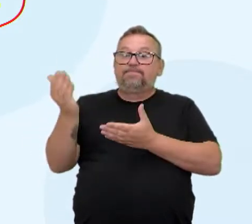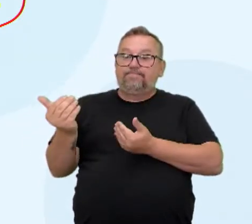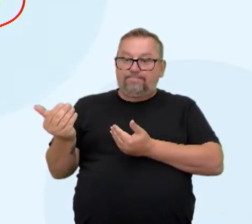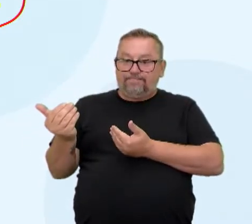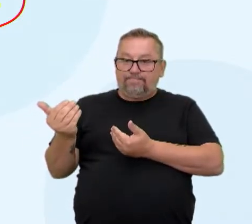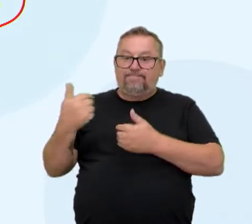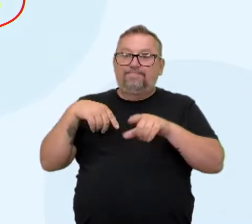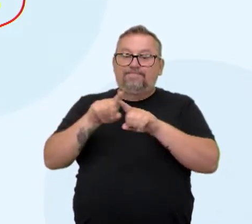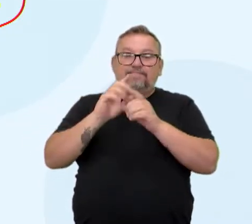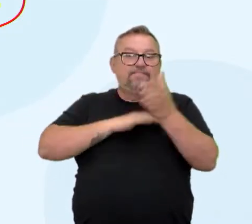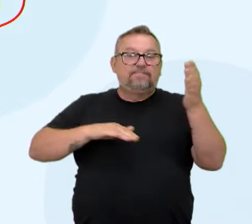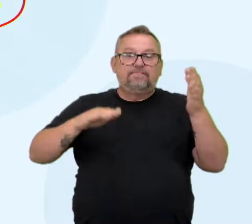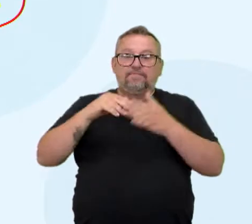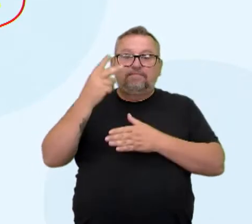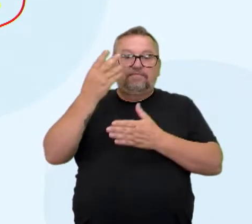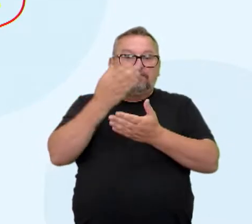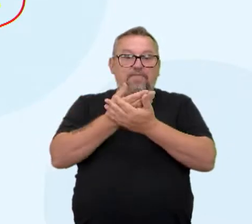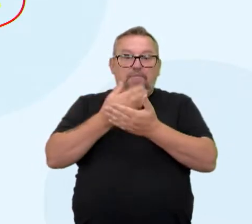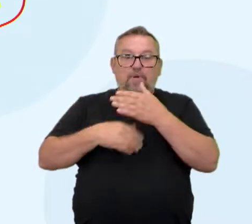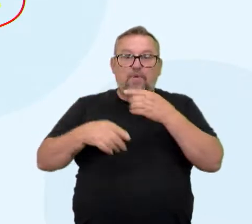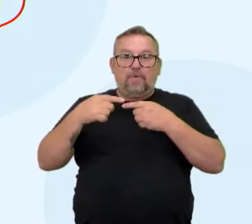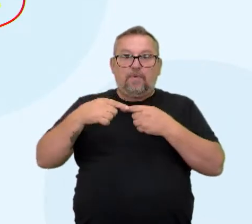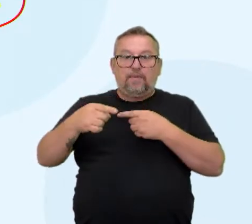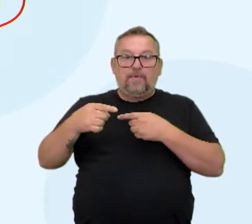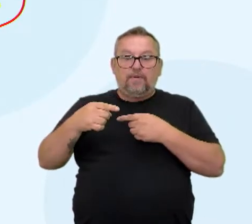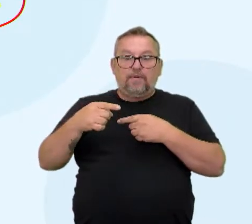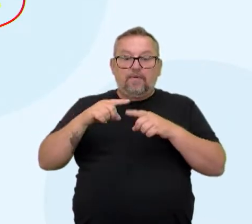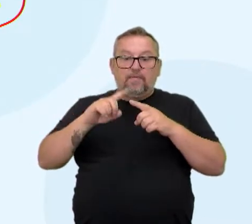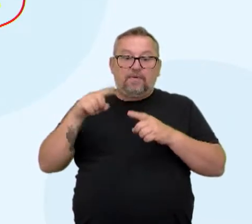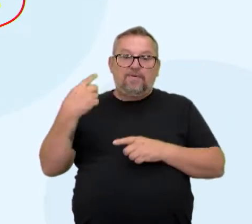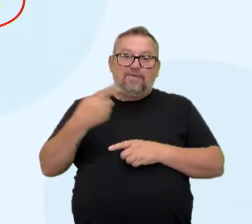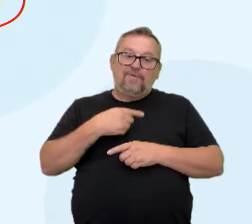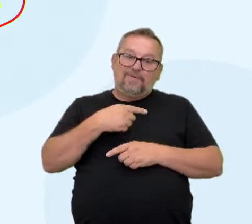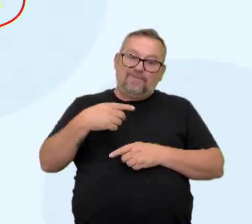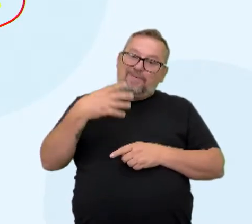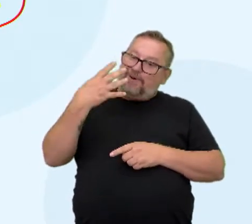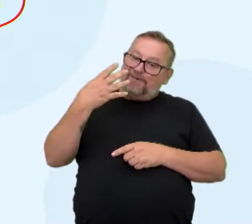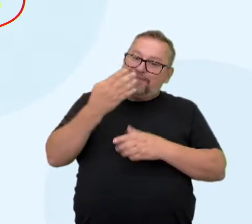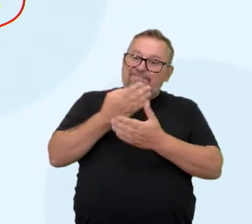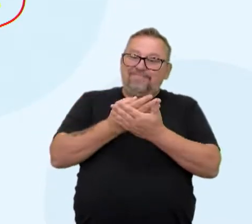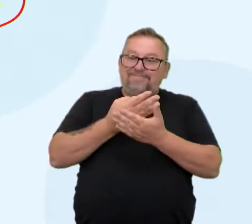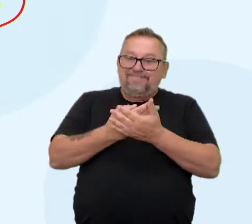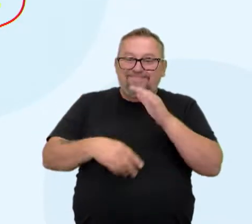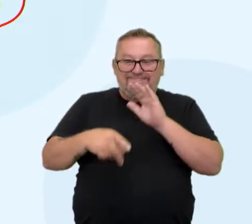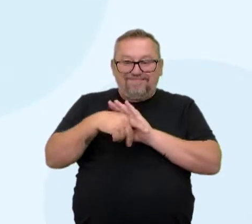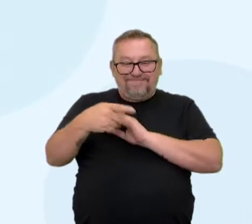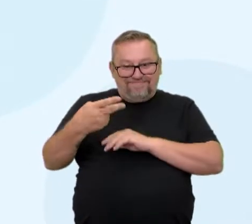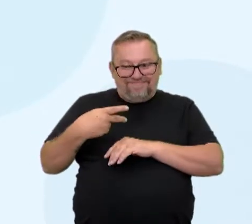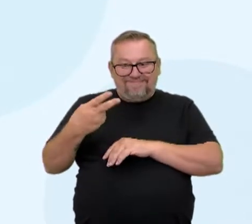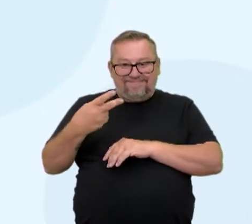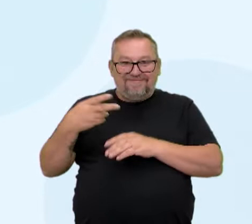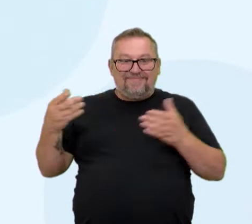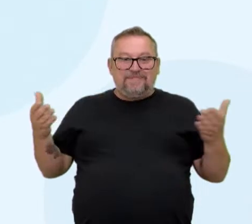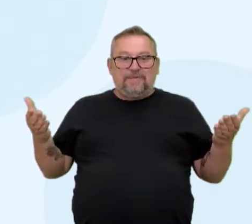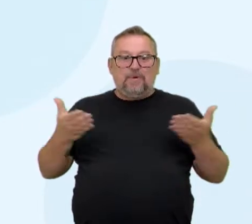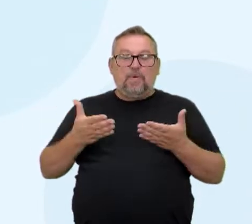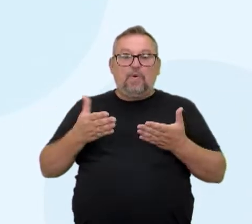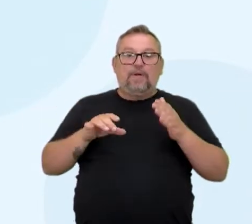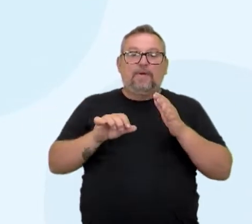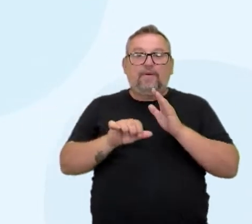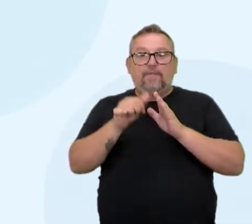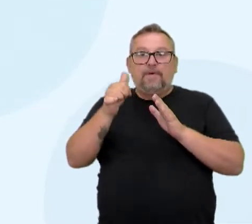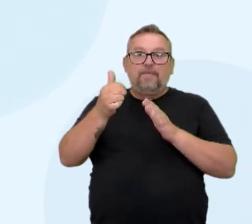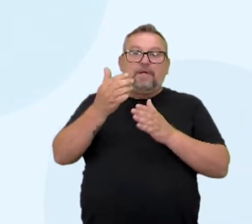jovens. Todos com 2 aulas semanais, menos o nosso aí, 4 aulas semanais, e hoje é a